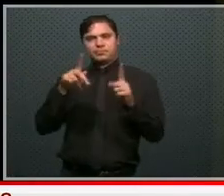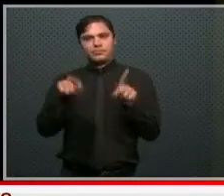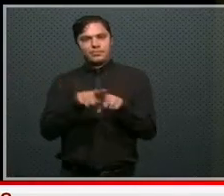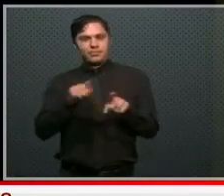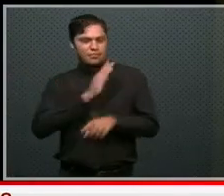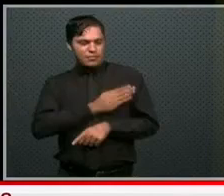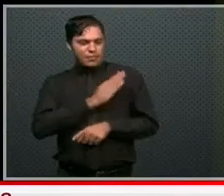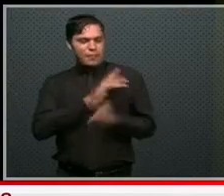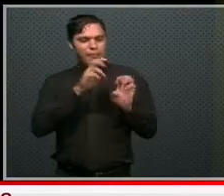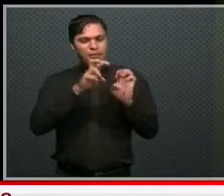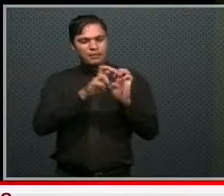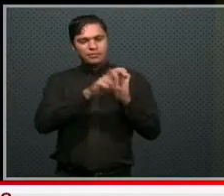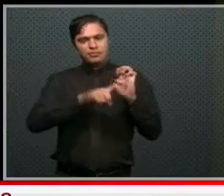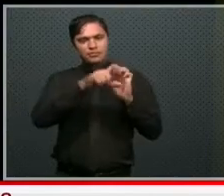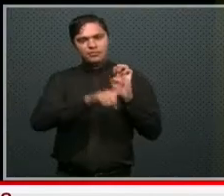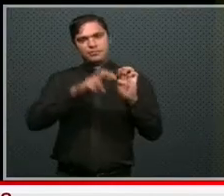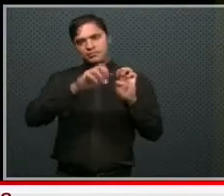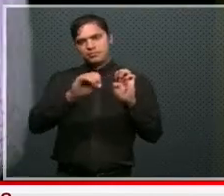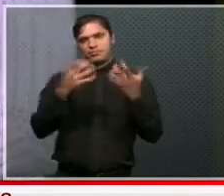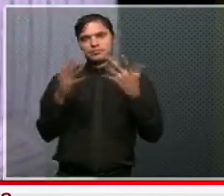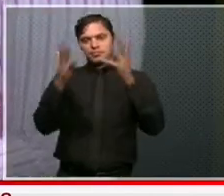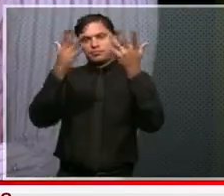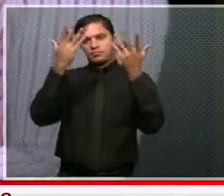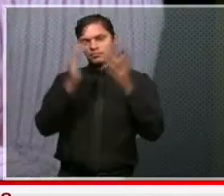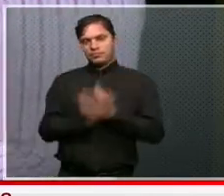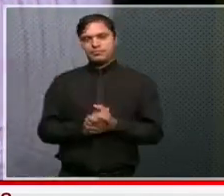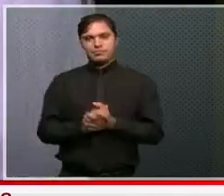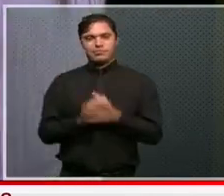e 50 anos da Embrapa Parabéns Embrapa